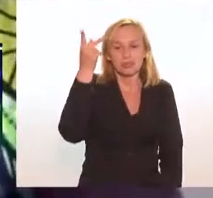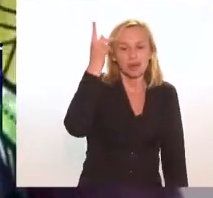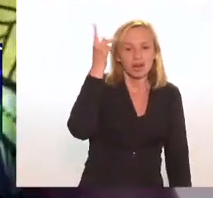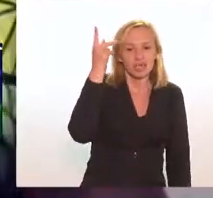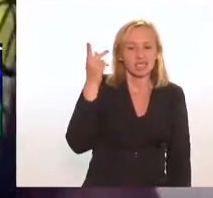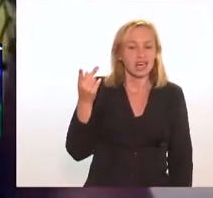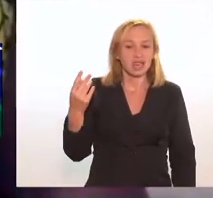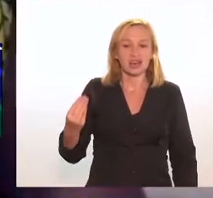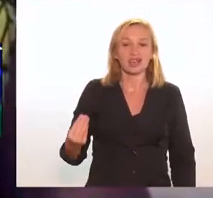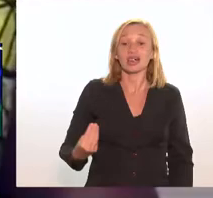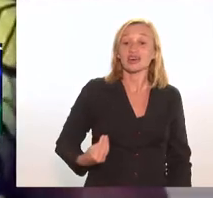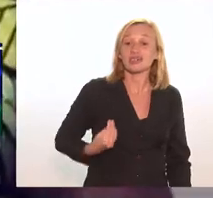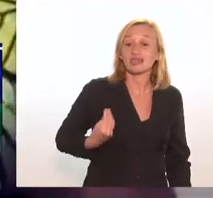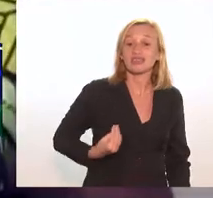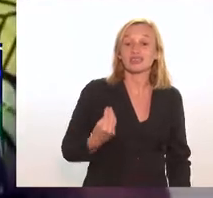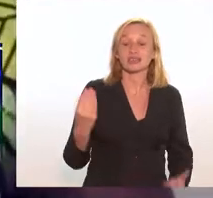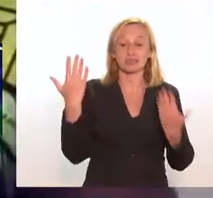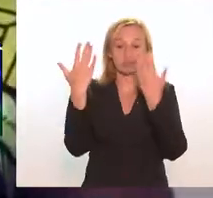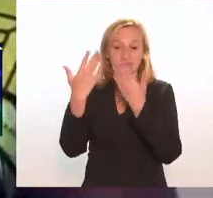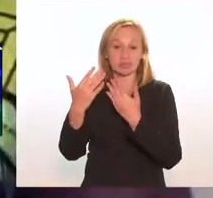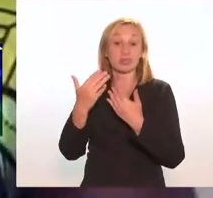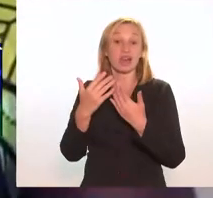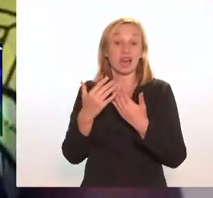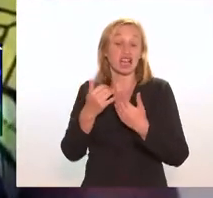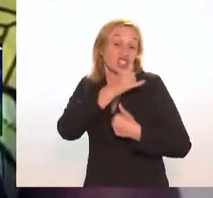na identidade brasileira? Assim, tem